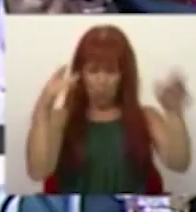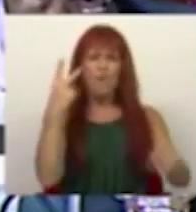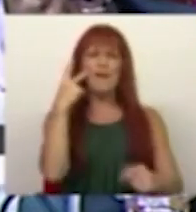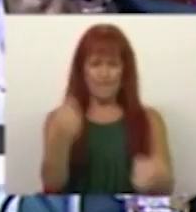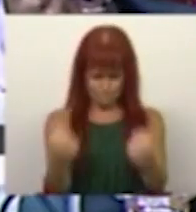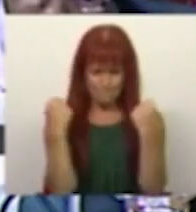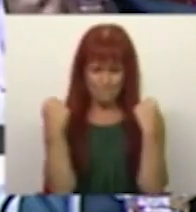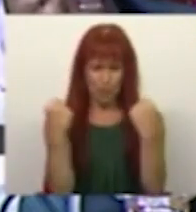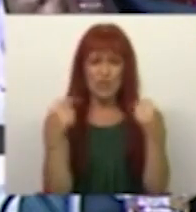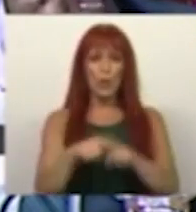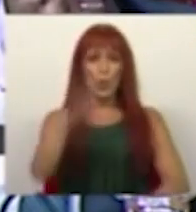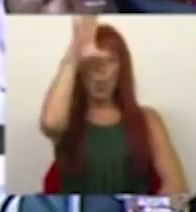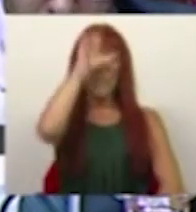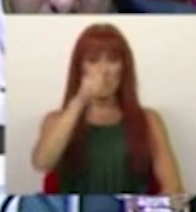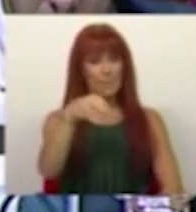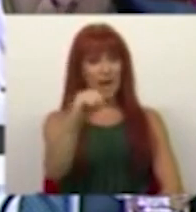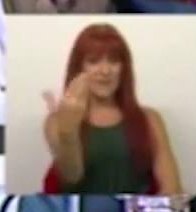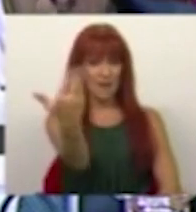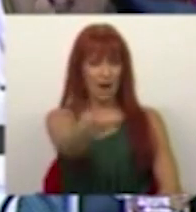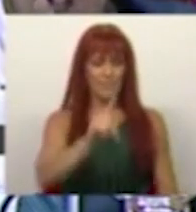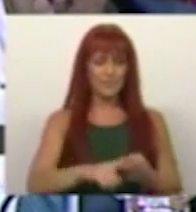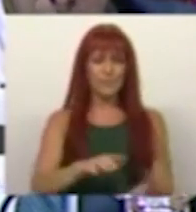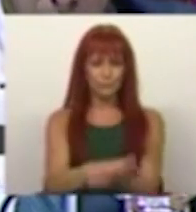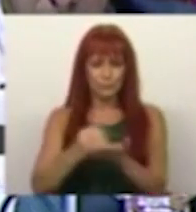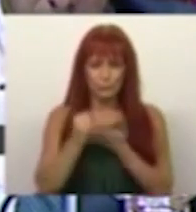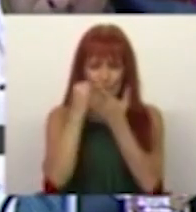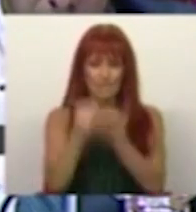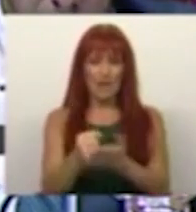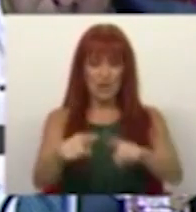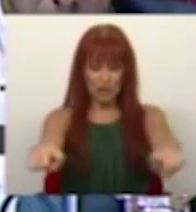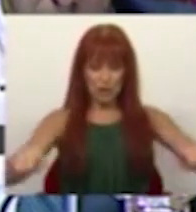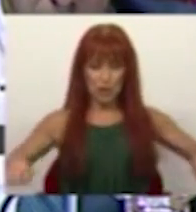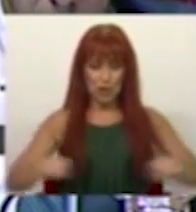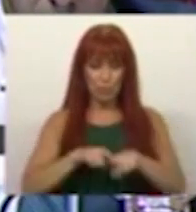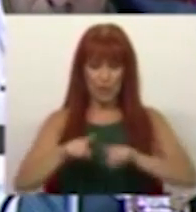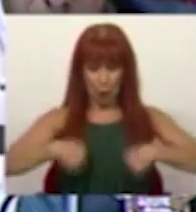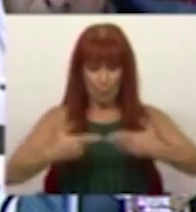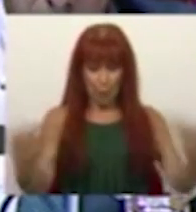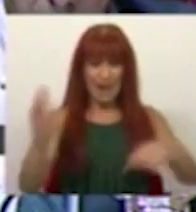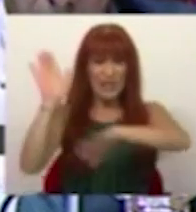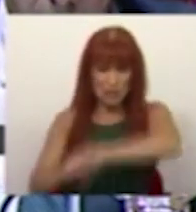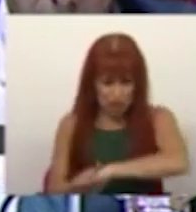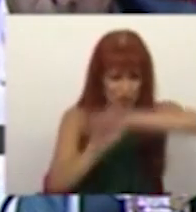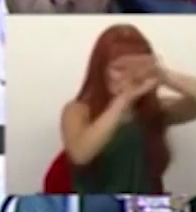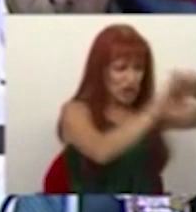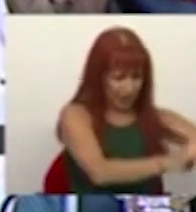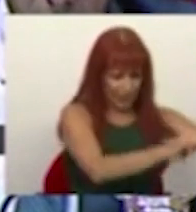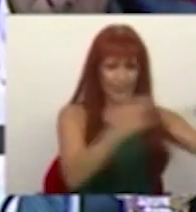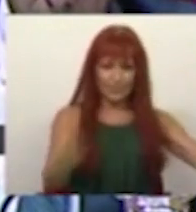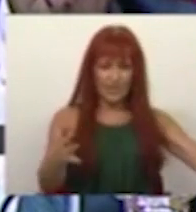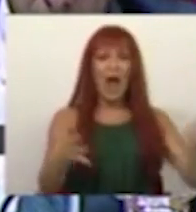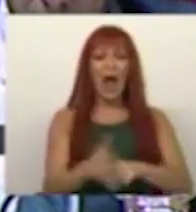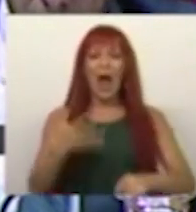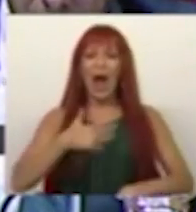viva, onde haja um governo do PS, ancorado no seu espaço político próprio, que é a esquerda, e também